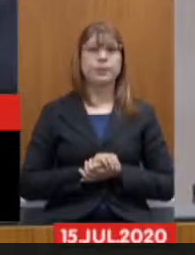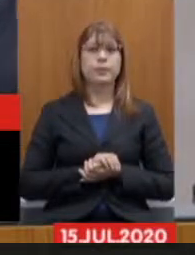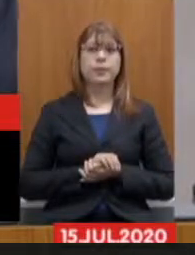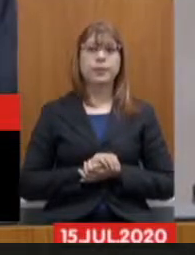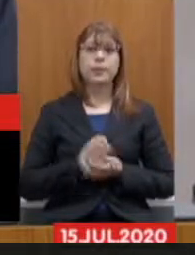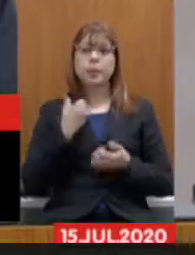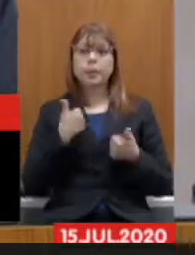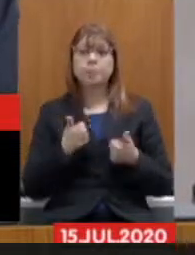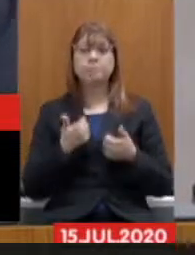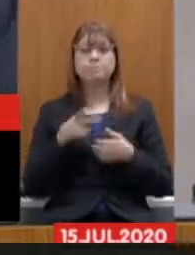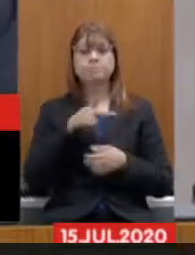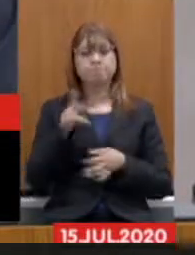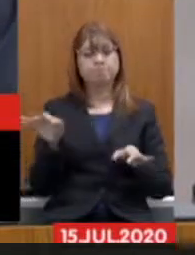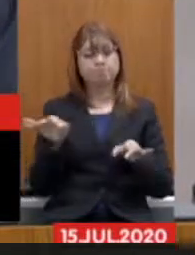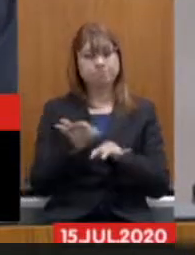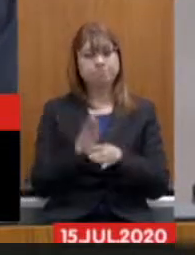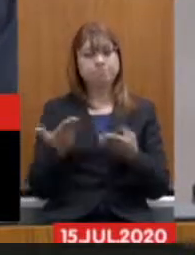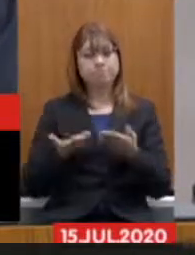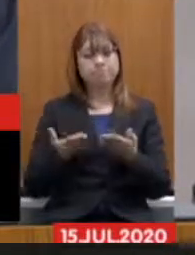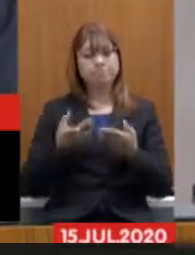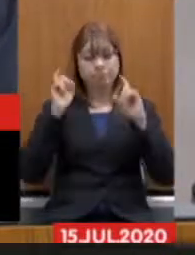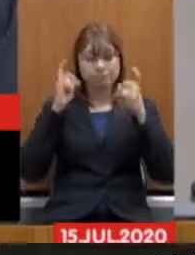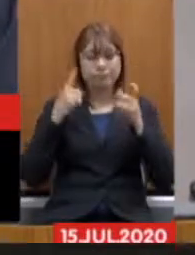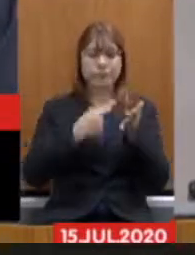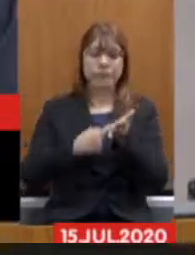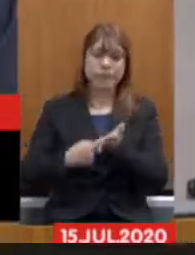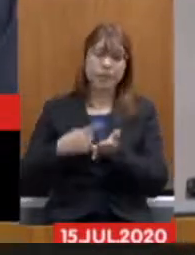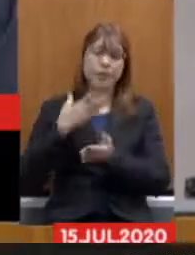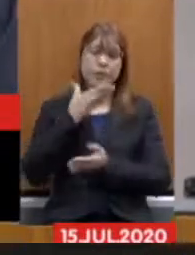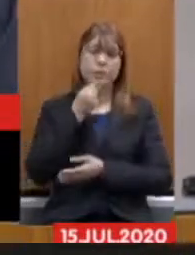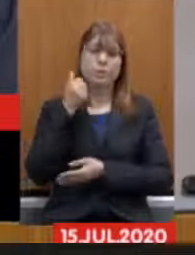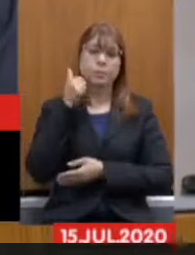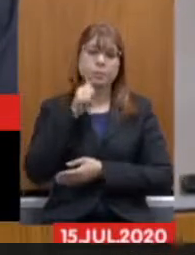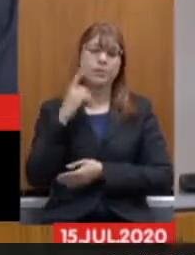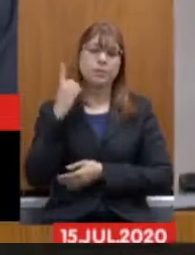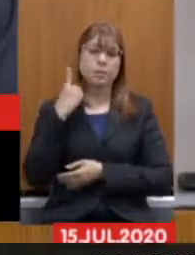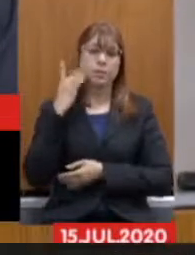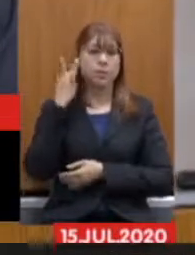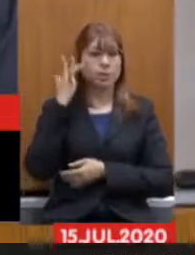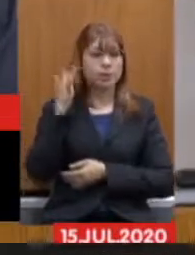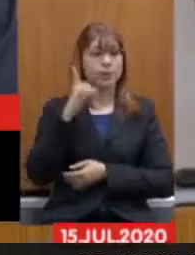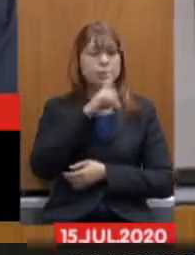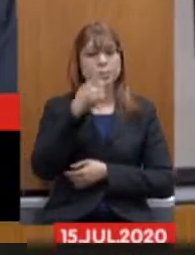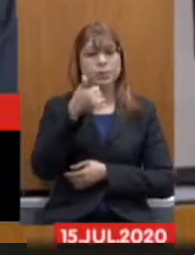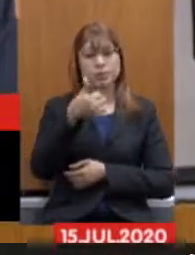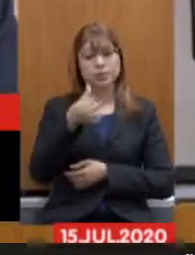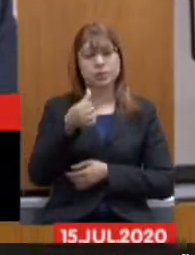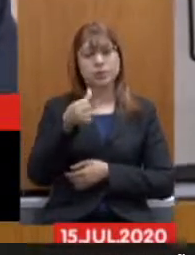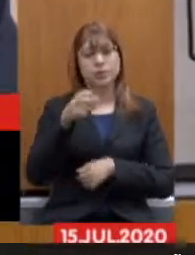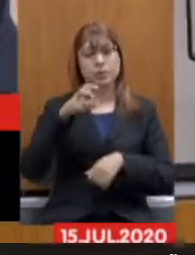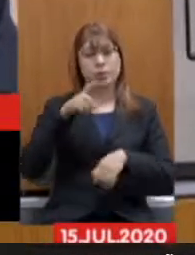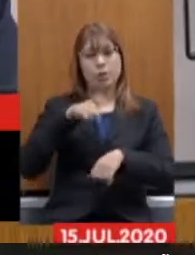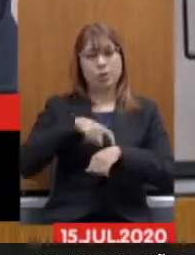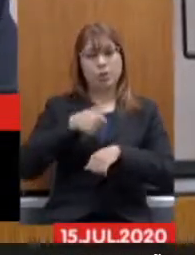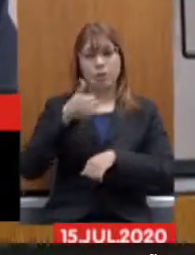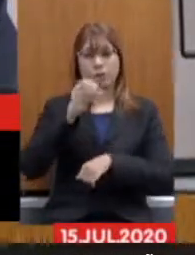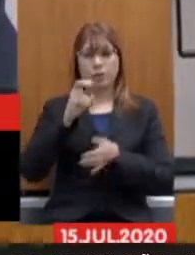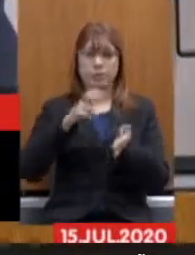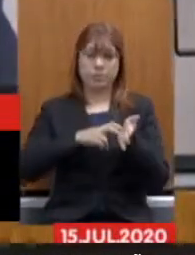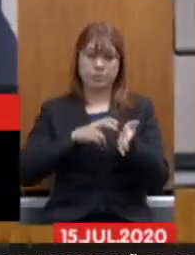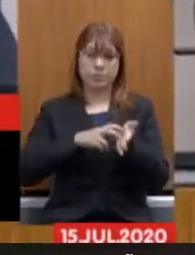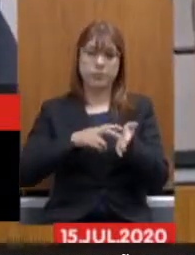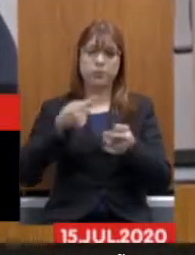é muito bem então a presidência encerra reunião coloca as deputadas e deputados para especial de amanhã dia 16 as 10 horas